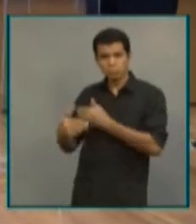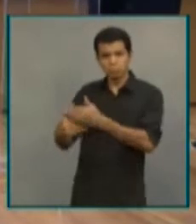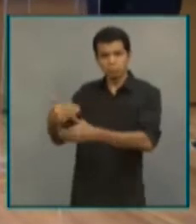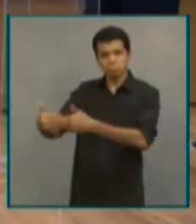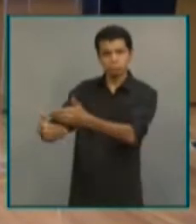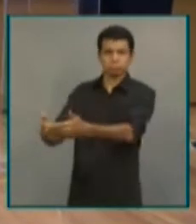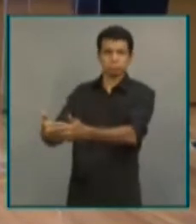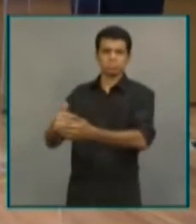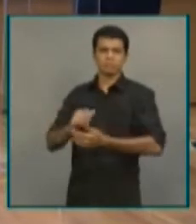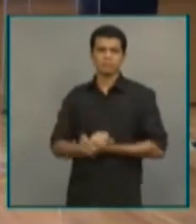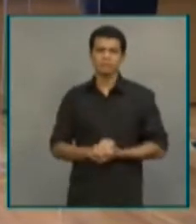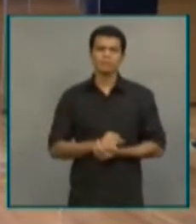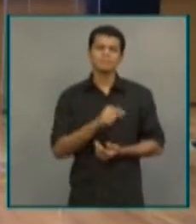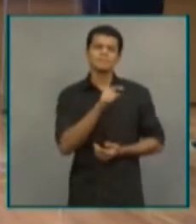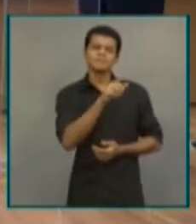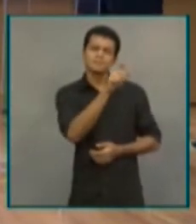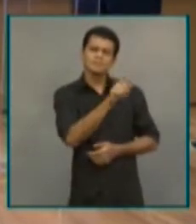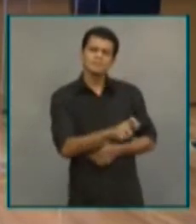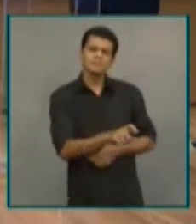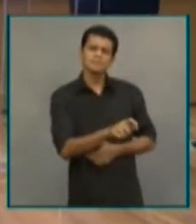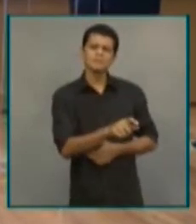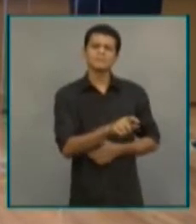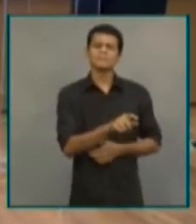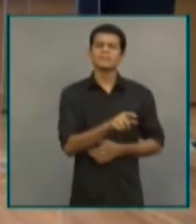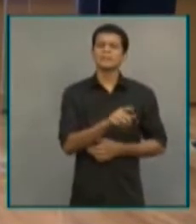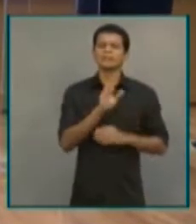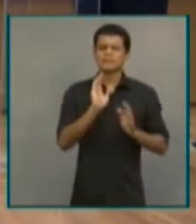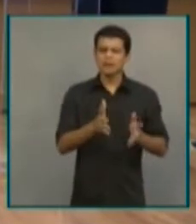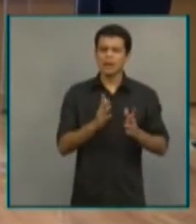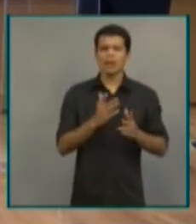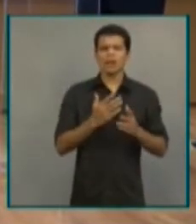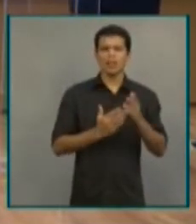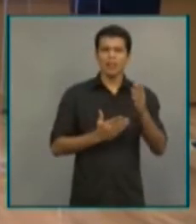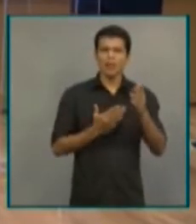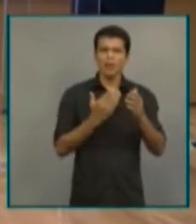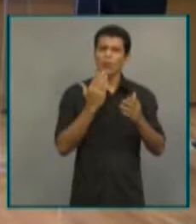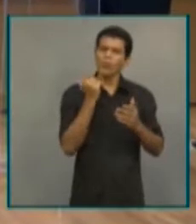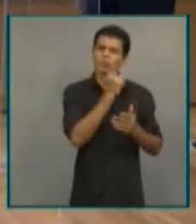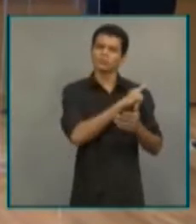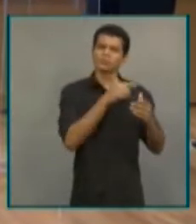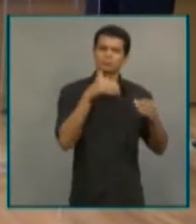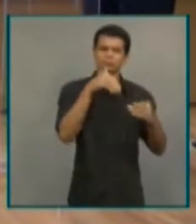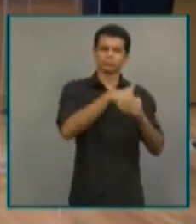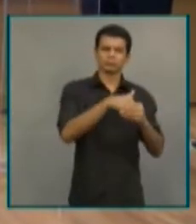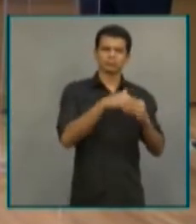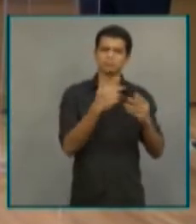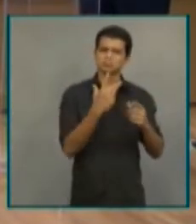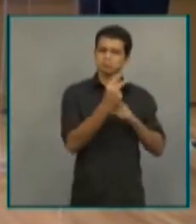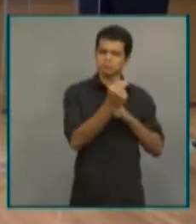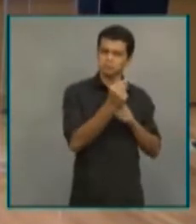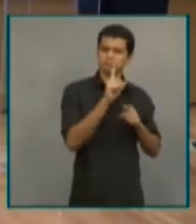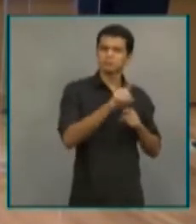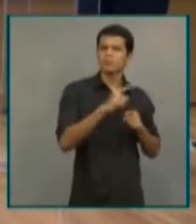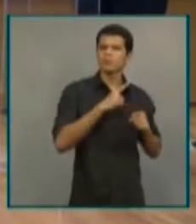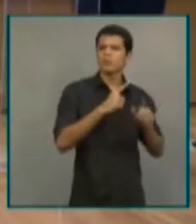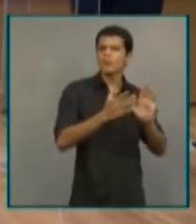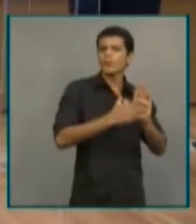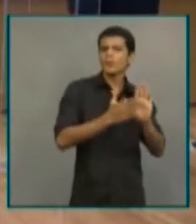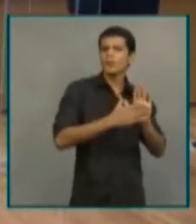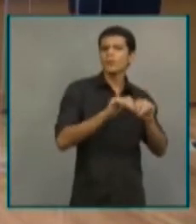senhora que foi eleita candidata nessa gestão a conselheira e é presidente de uma comissão, quais as suas propostas para a jovem advogada?